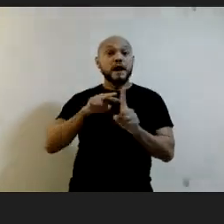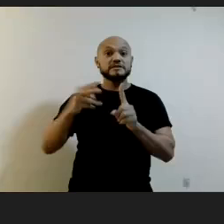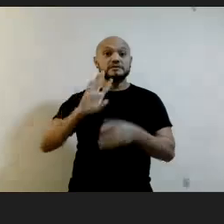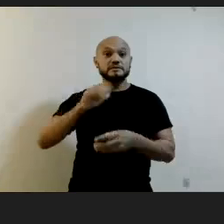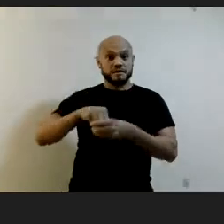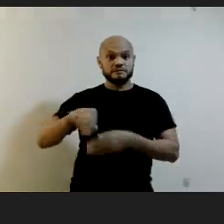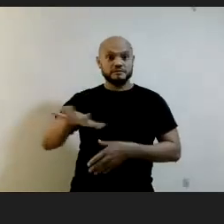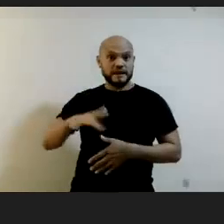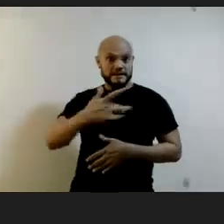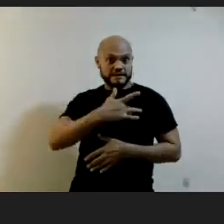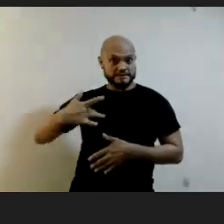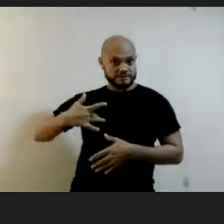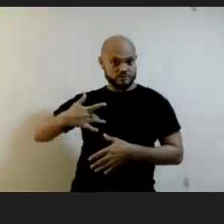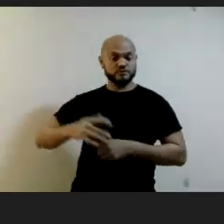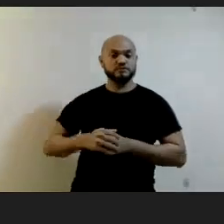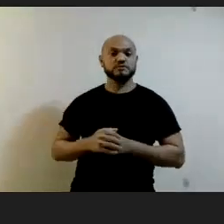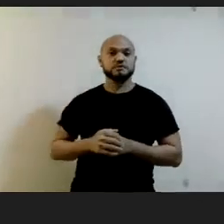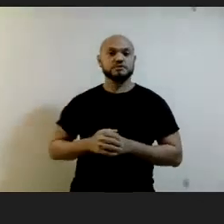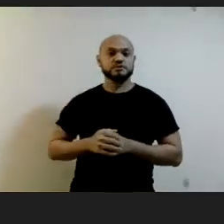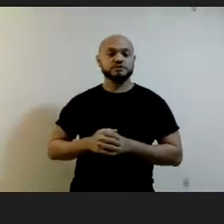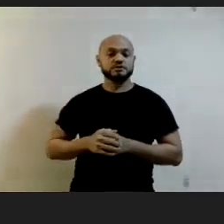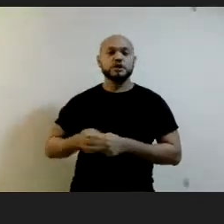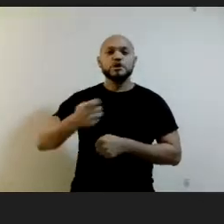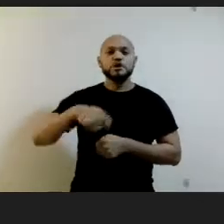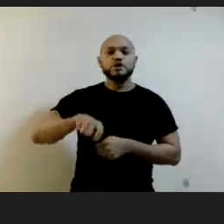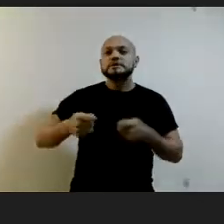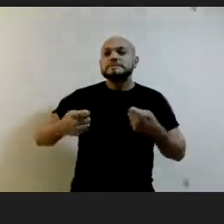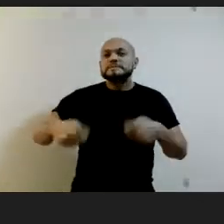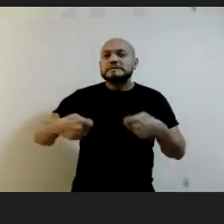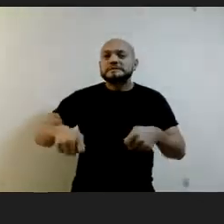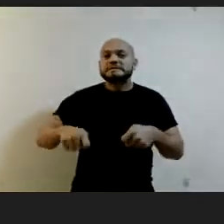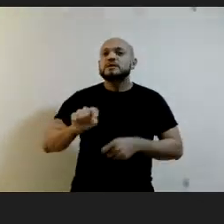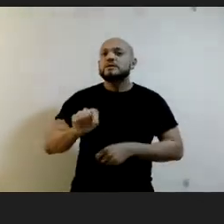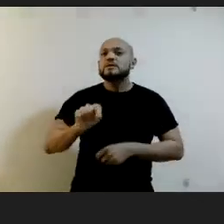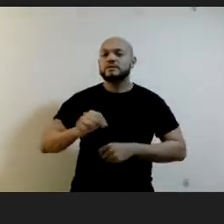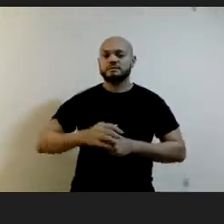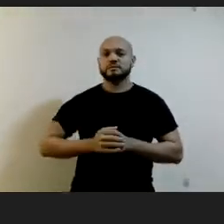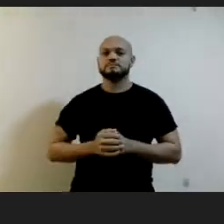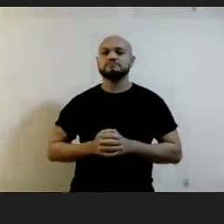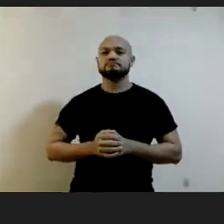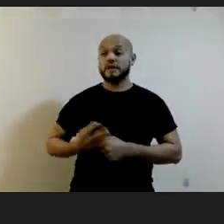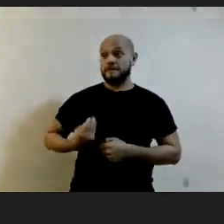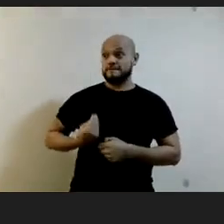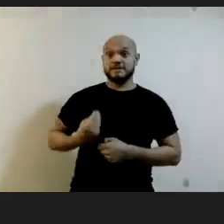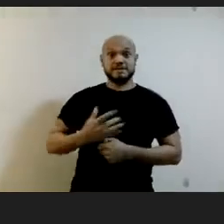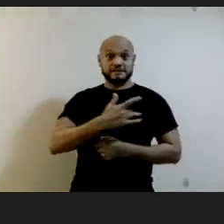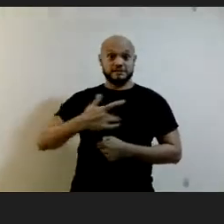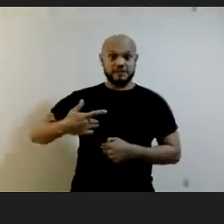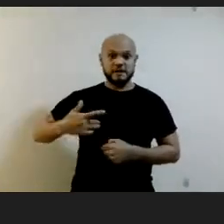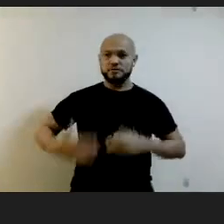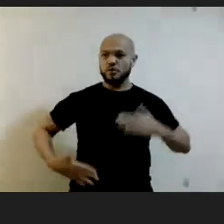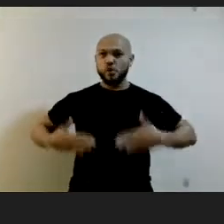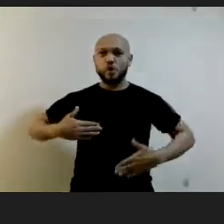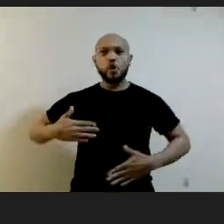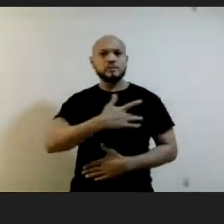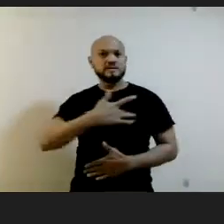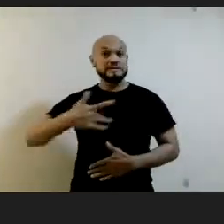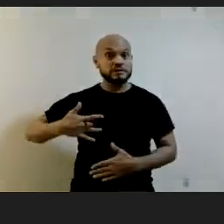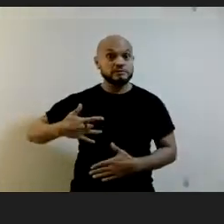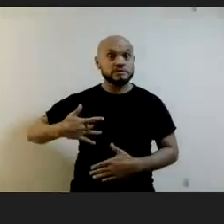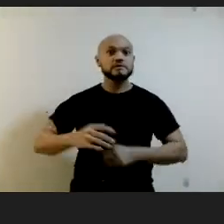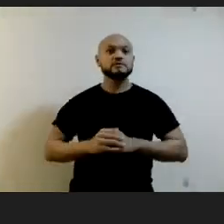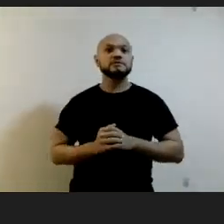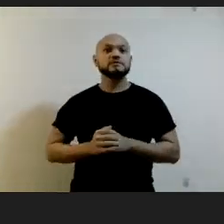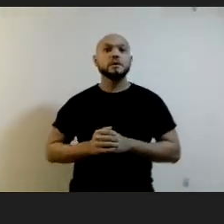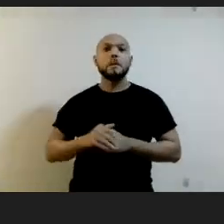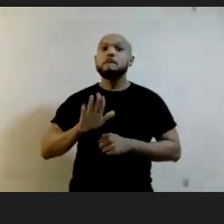a gente busca, né, uma vida saudável, um corpo saudável, sem ser uma coisa